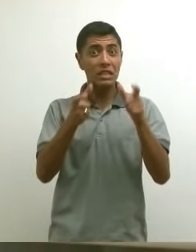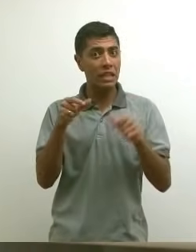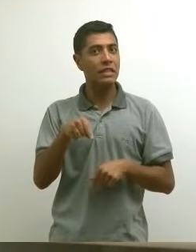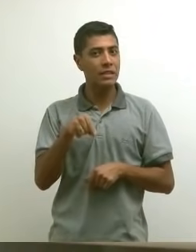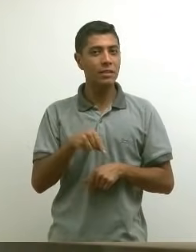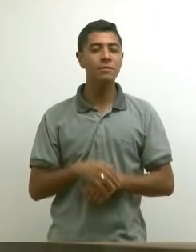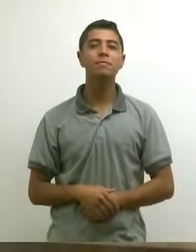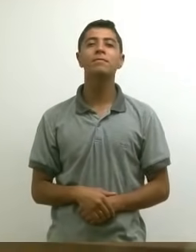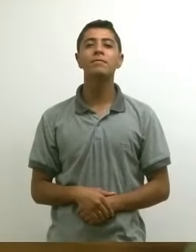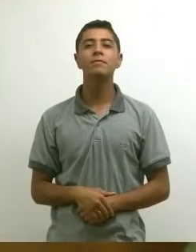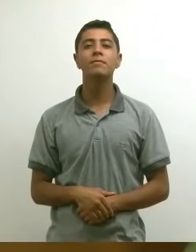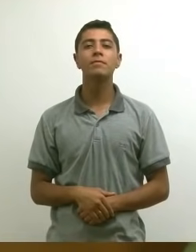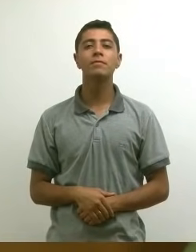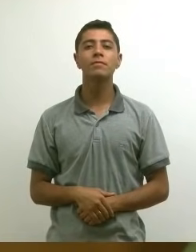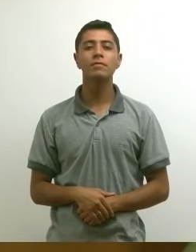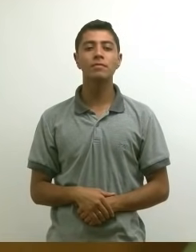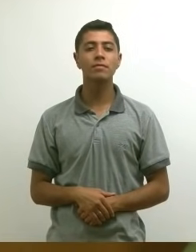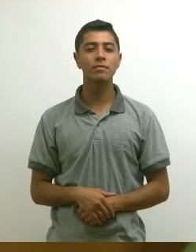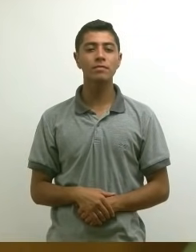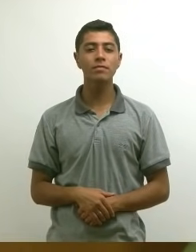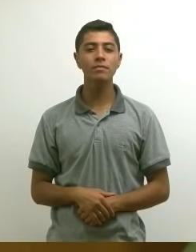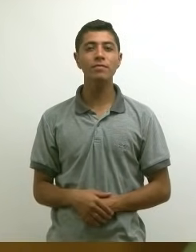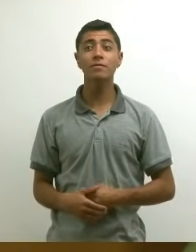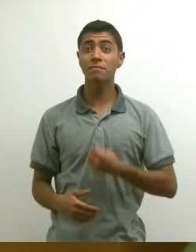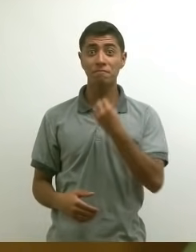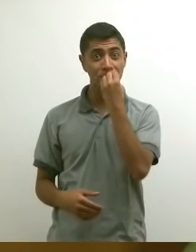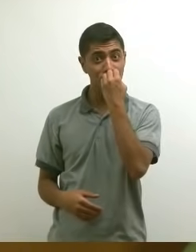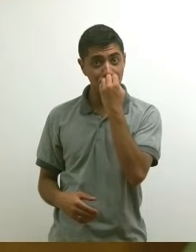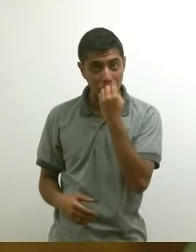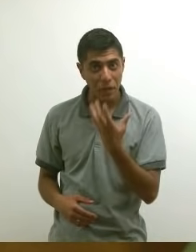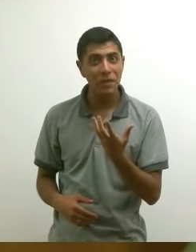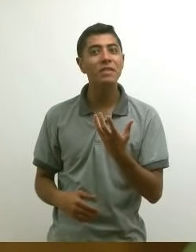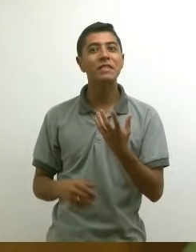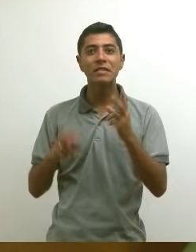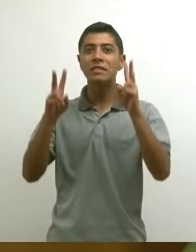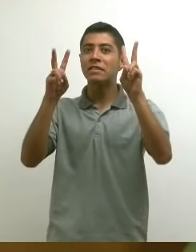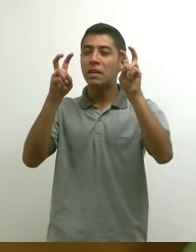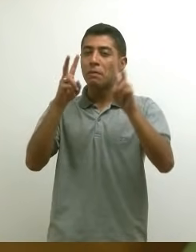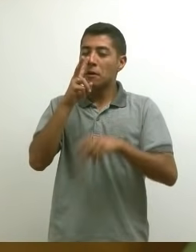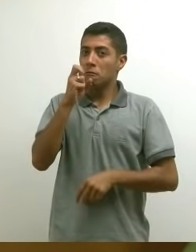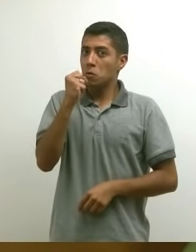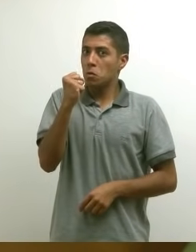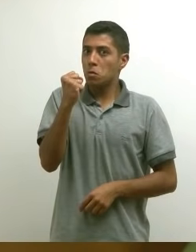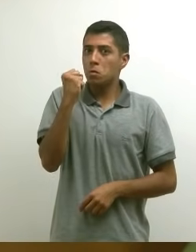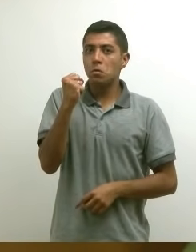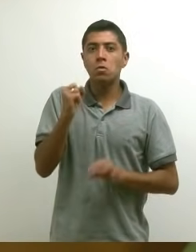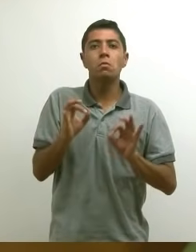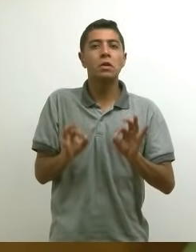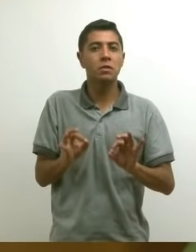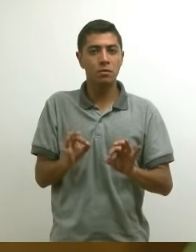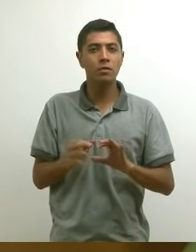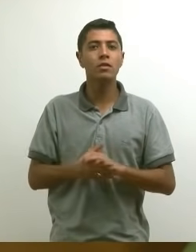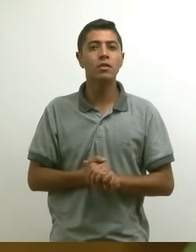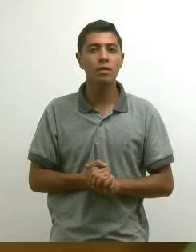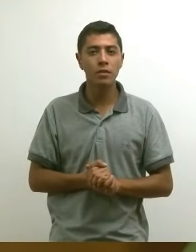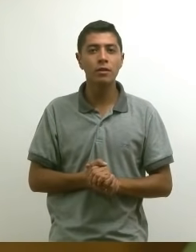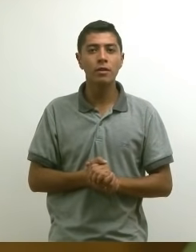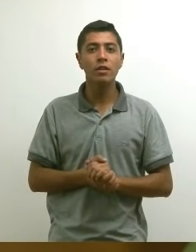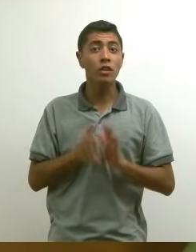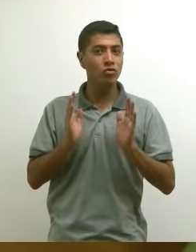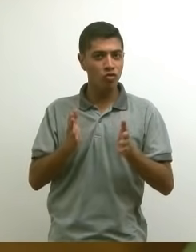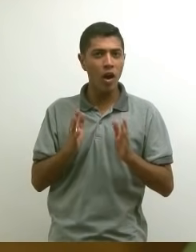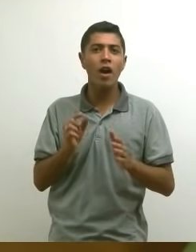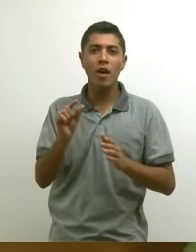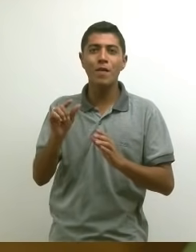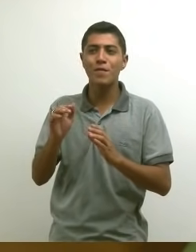bom ricardo vocês vêem que o tema é intenso mesmo né e não chega a algumas perguntas